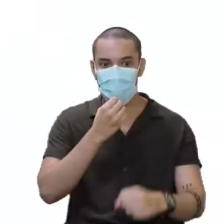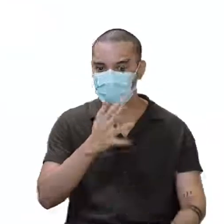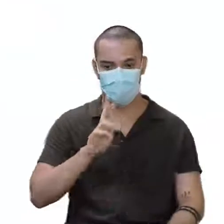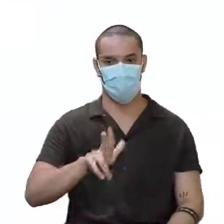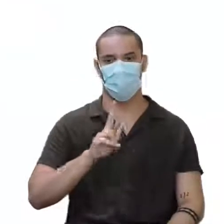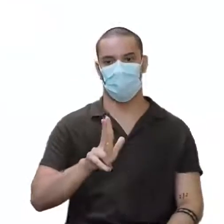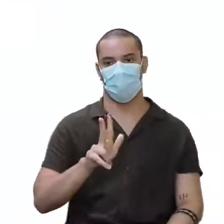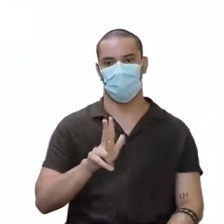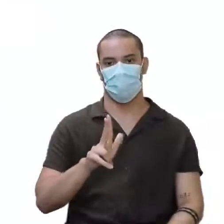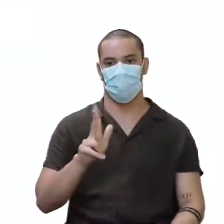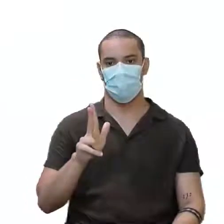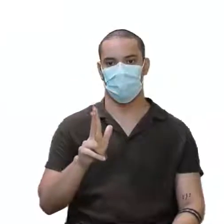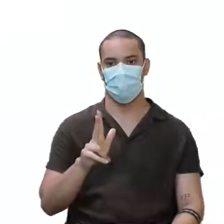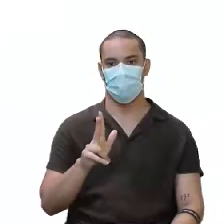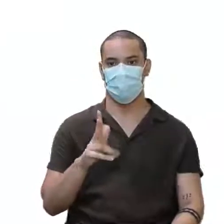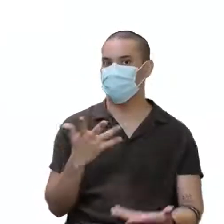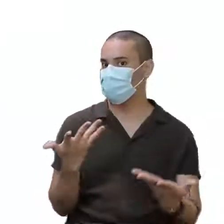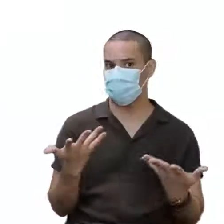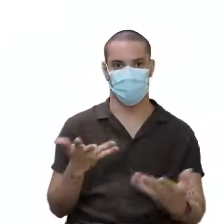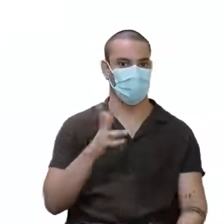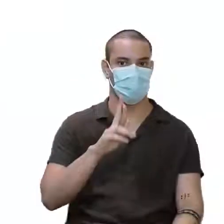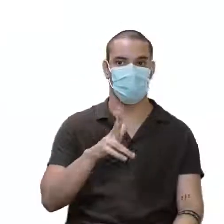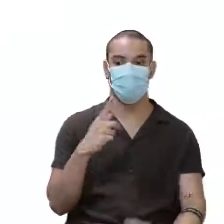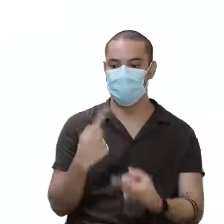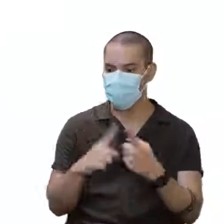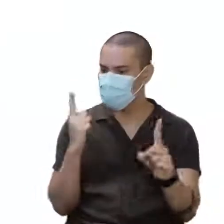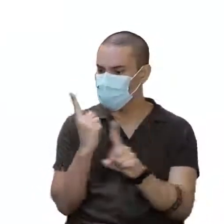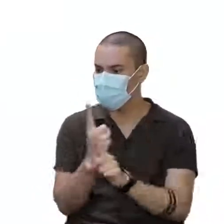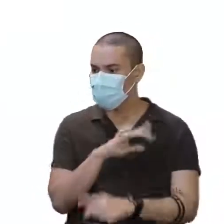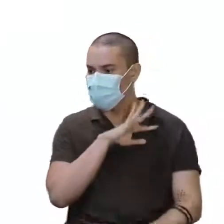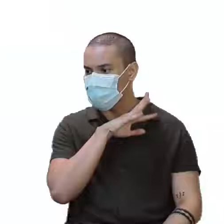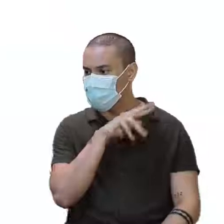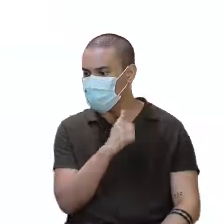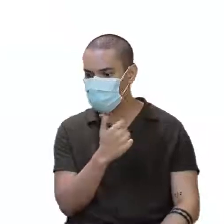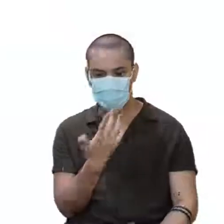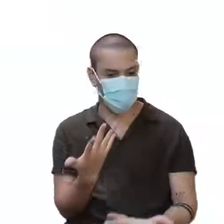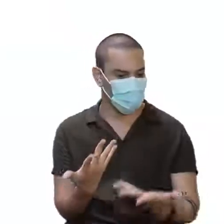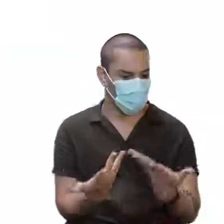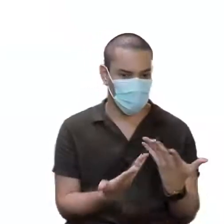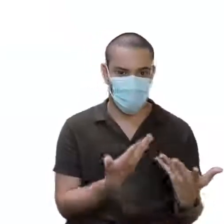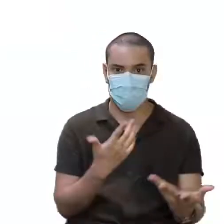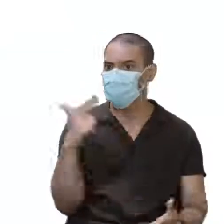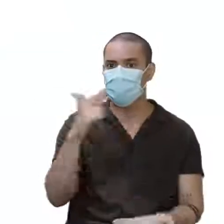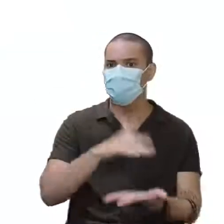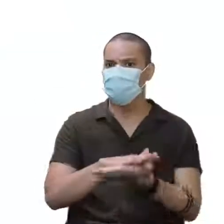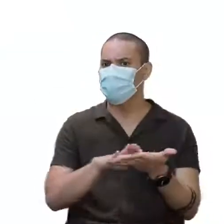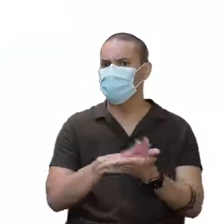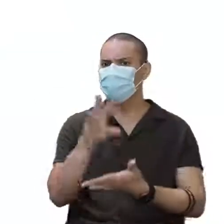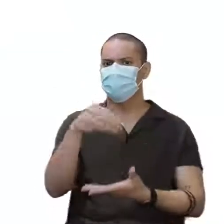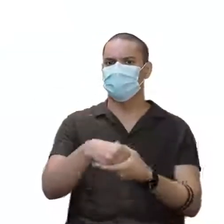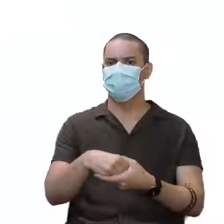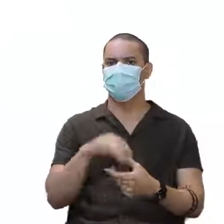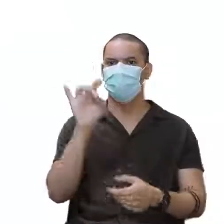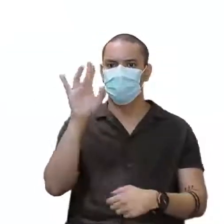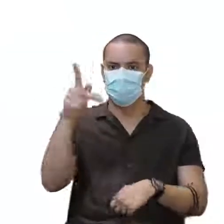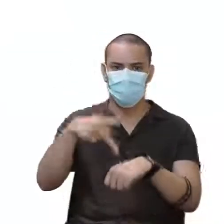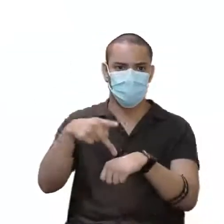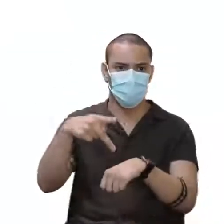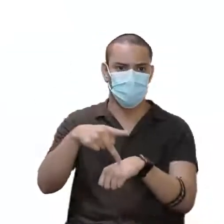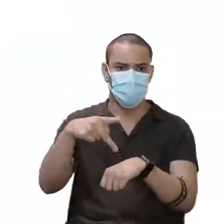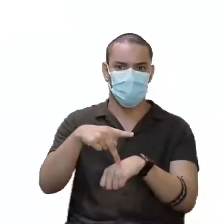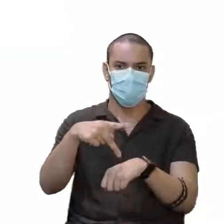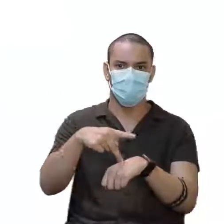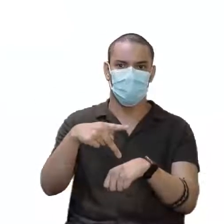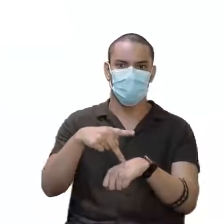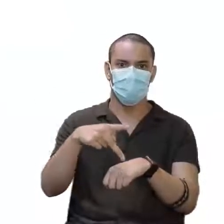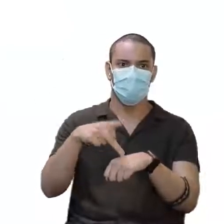desfavoráveis. Onde que eu vou encontrar algum animal, onde eu vou encontrar alguma planta nesse ambiente? Uma rocha nua. O